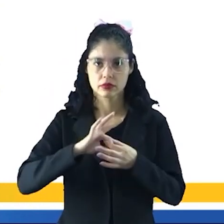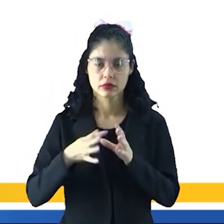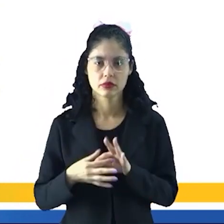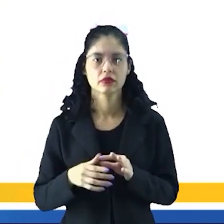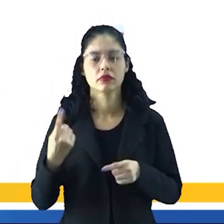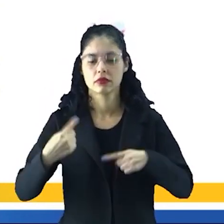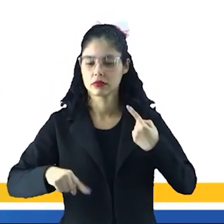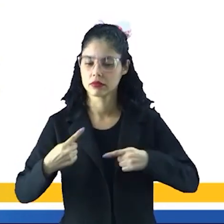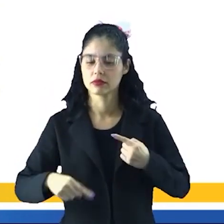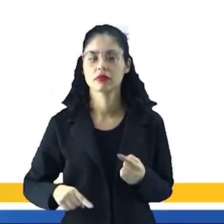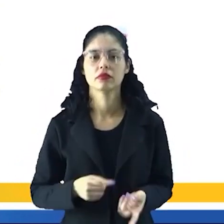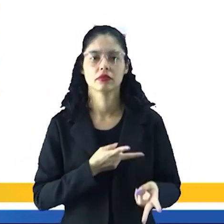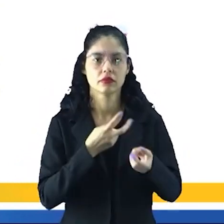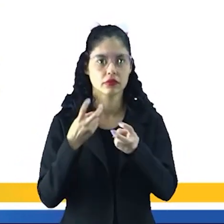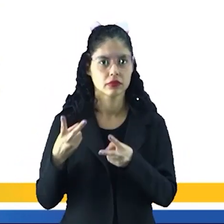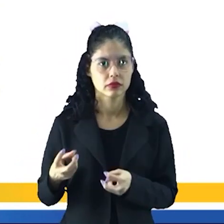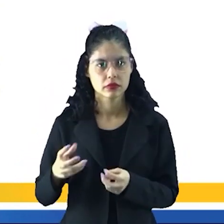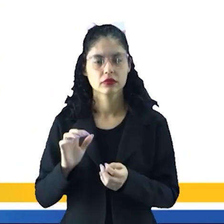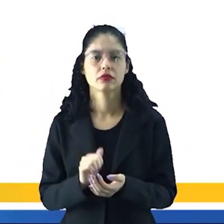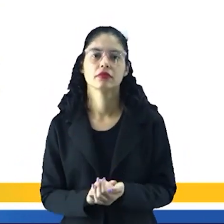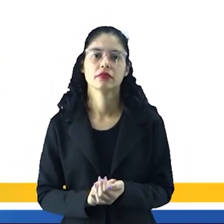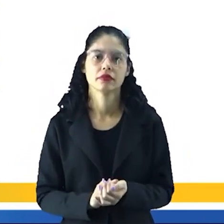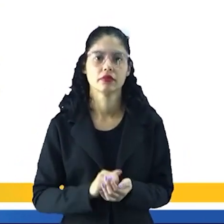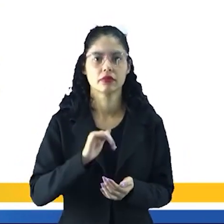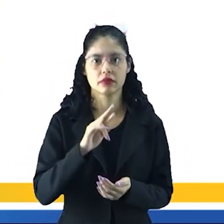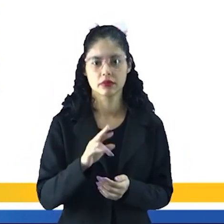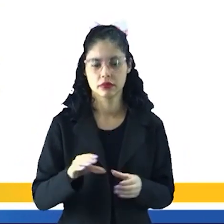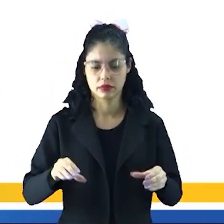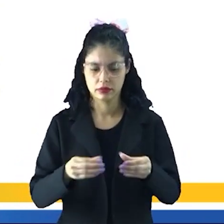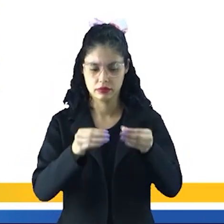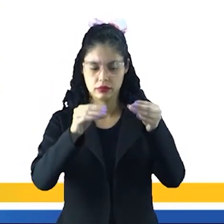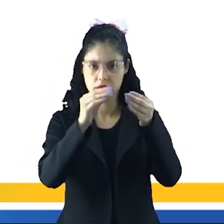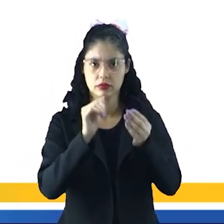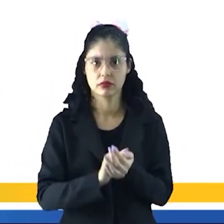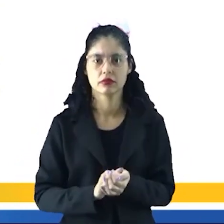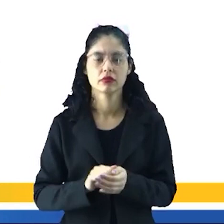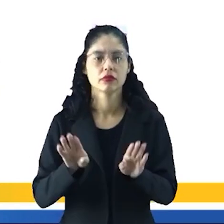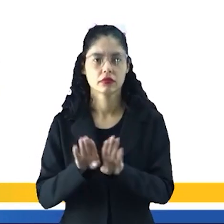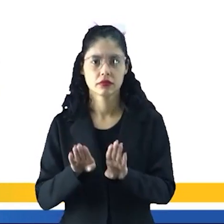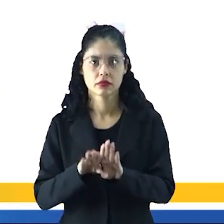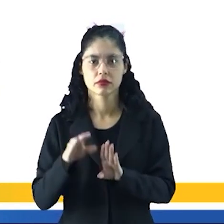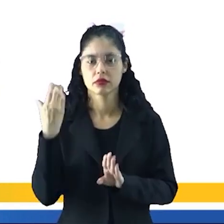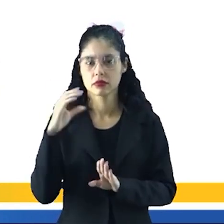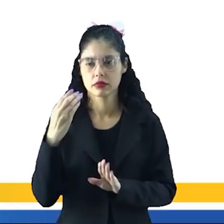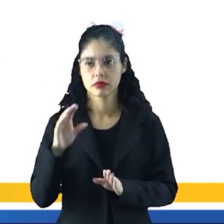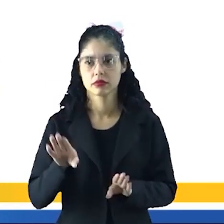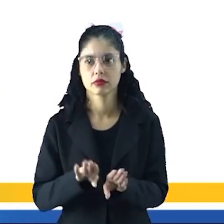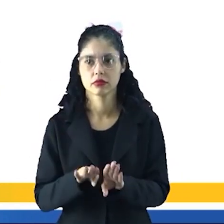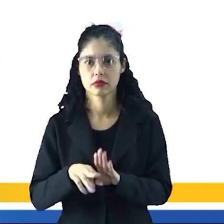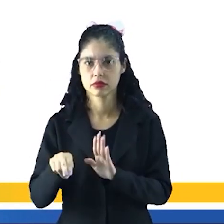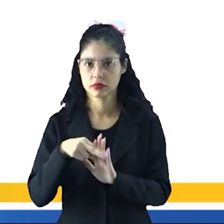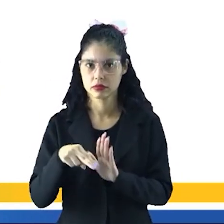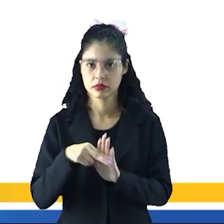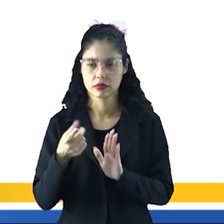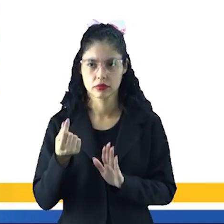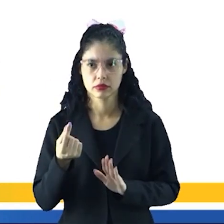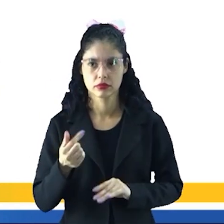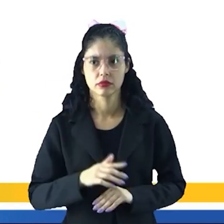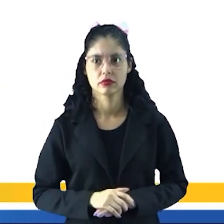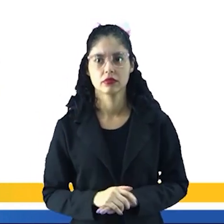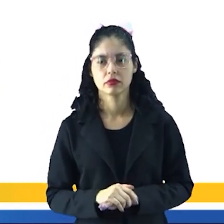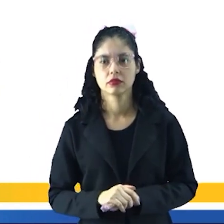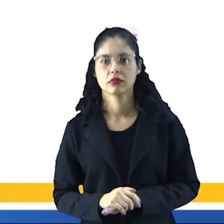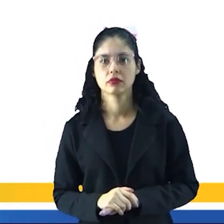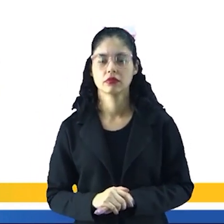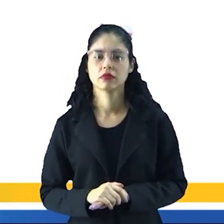contestação política é perceptível pelas inserções nas garrafas e nas notas, né, de cruzeiro e dólar.